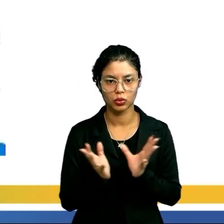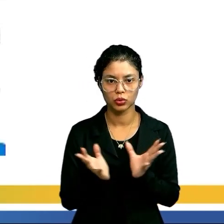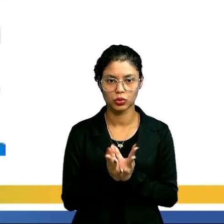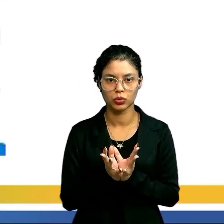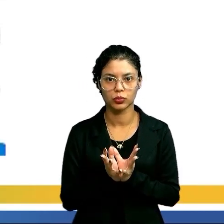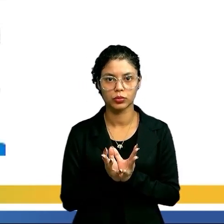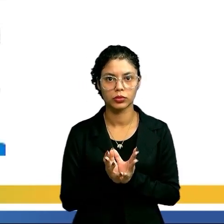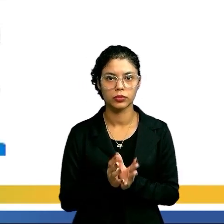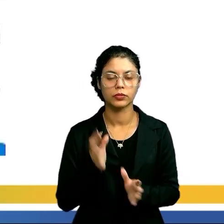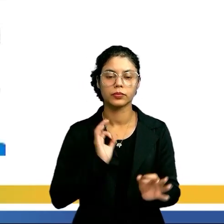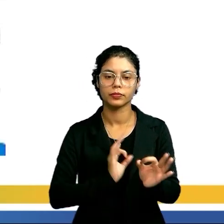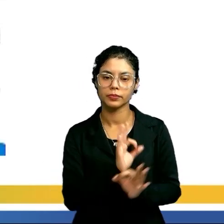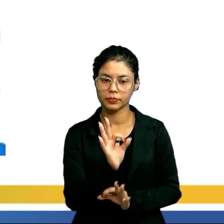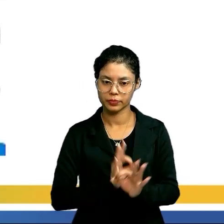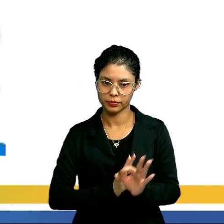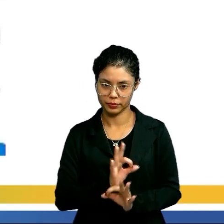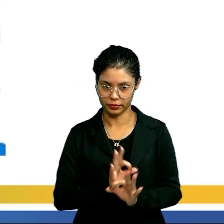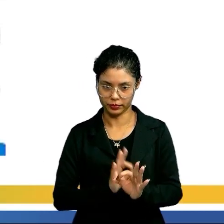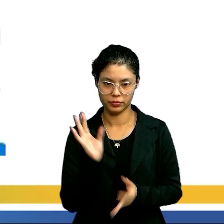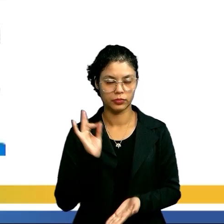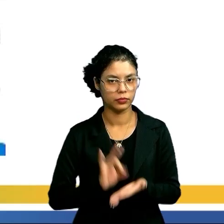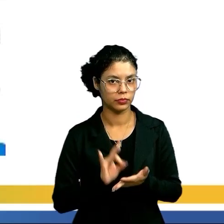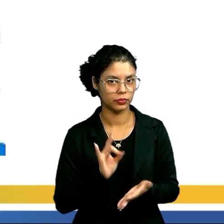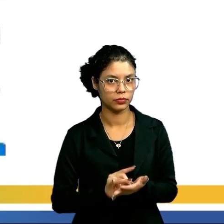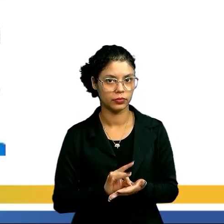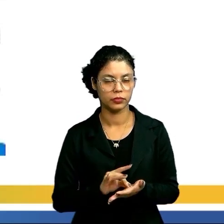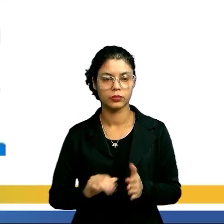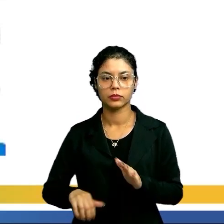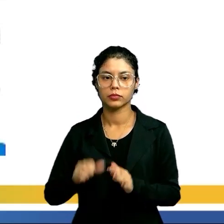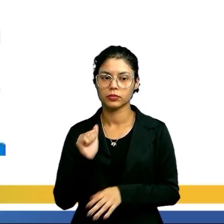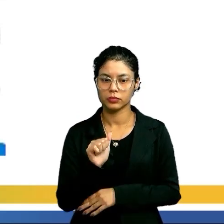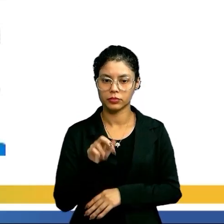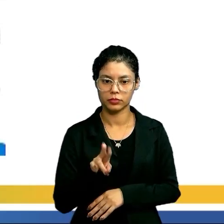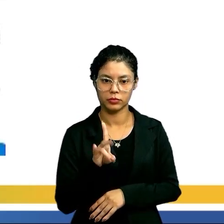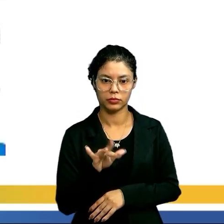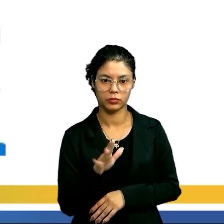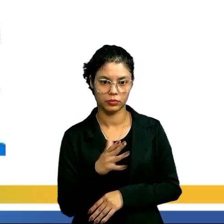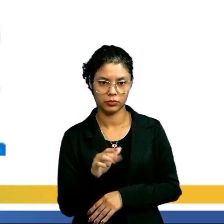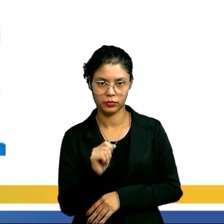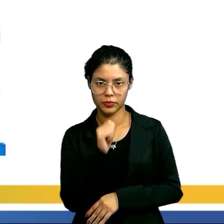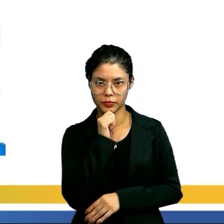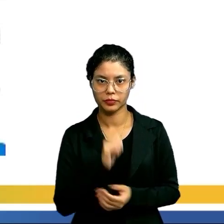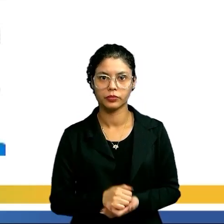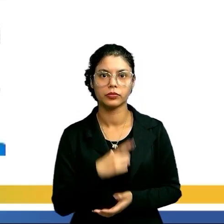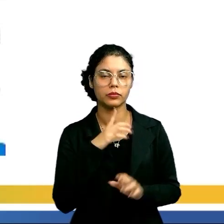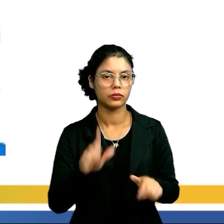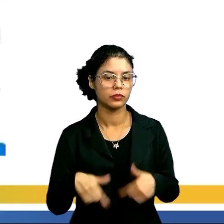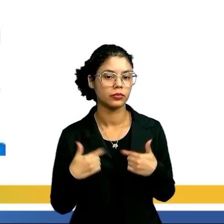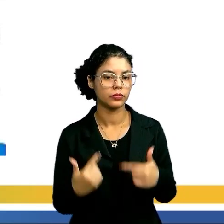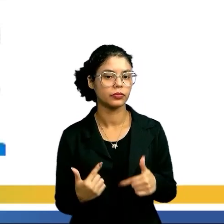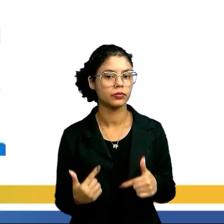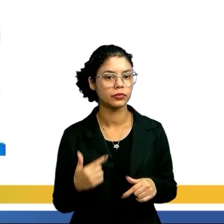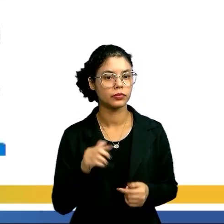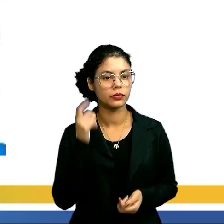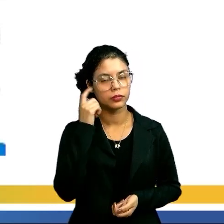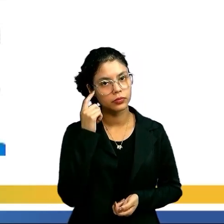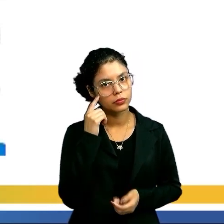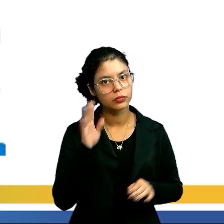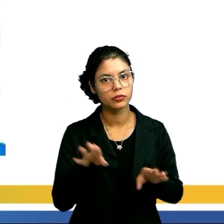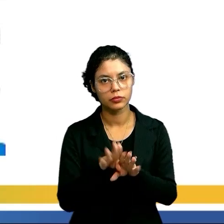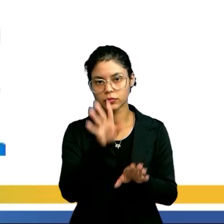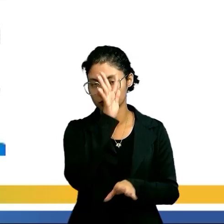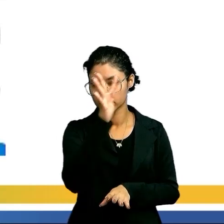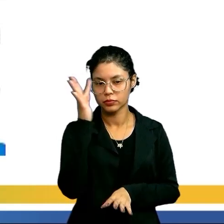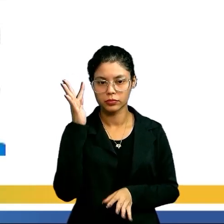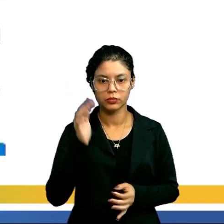se organizar como uma verdadeira ameaça. Lembrando aqui que Gilles Deleuze, ele defendeu um pensamento filosófico que eu